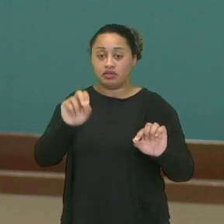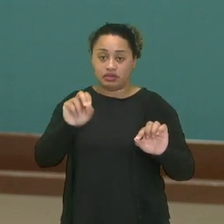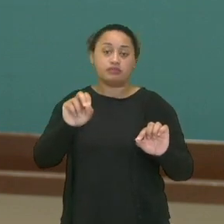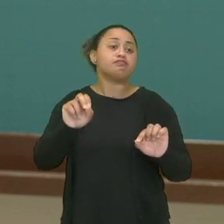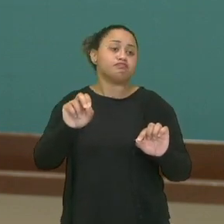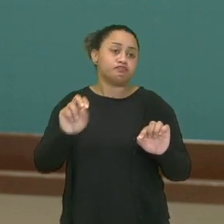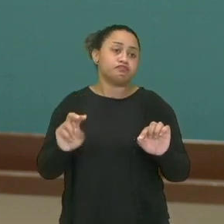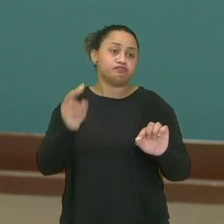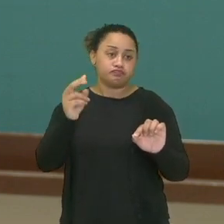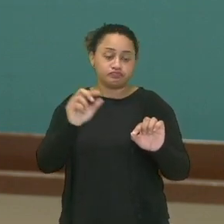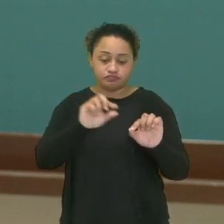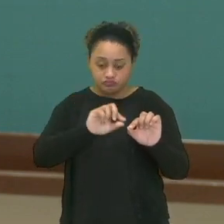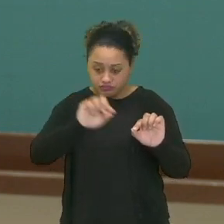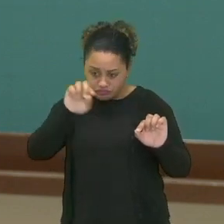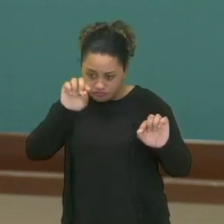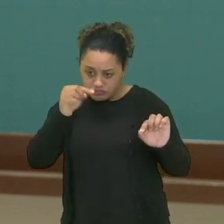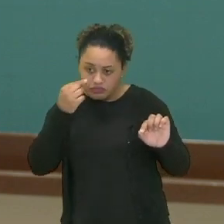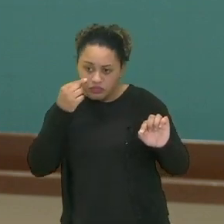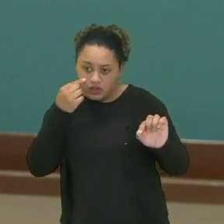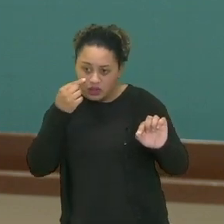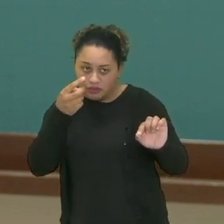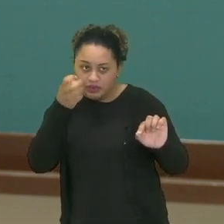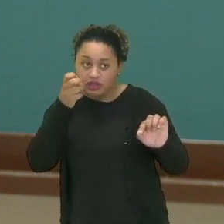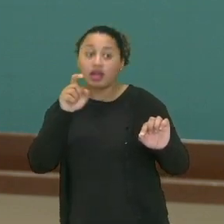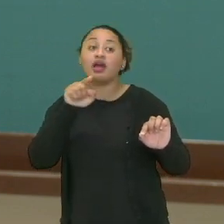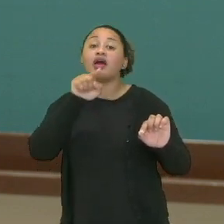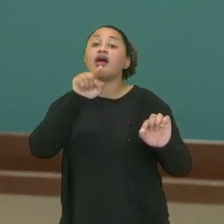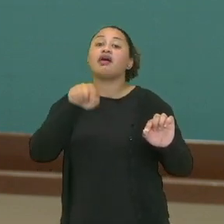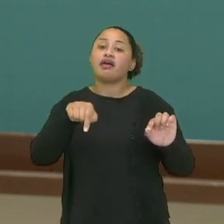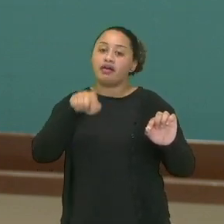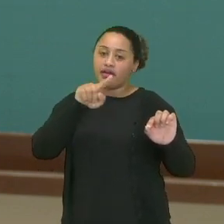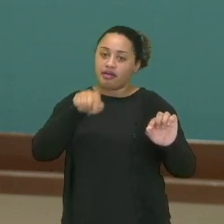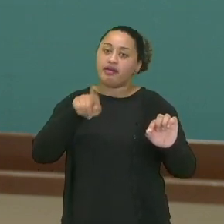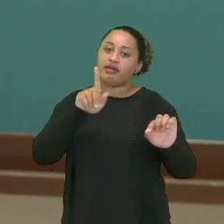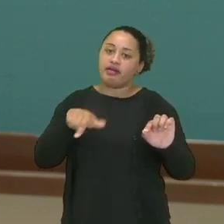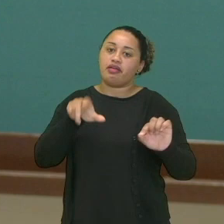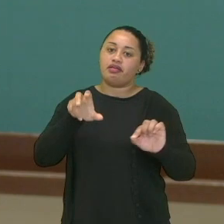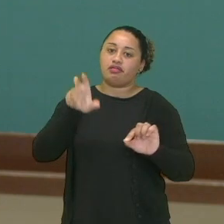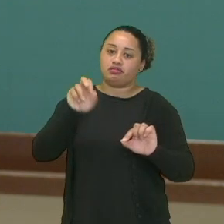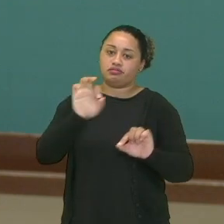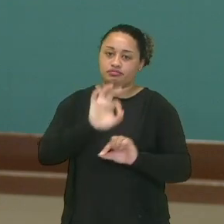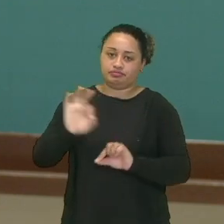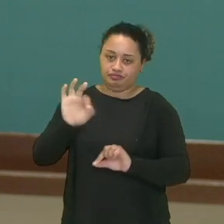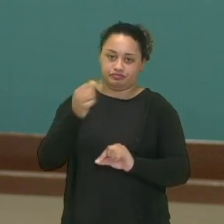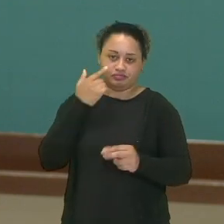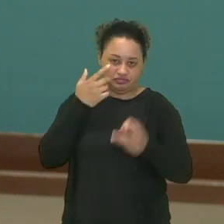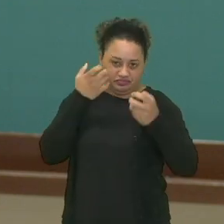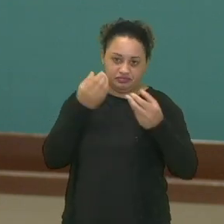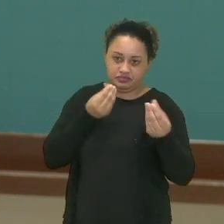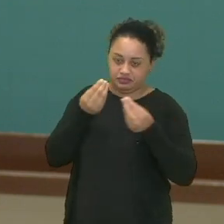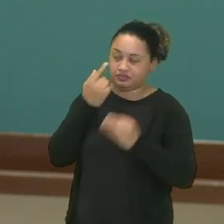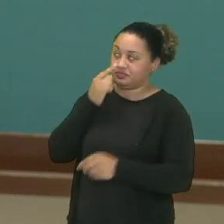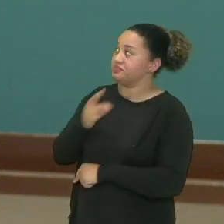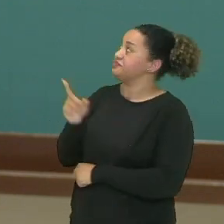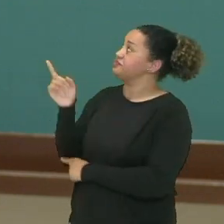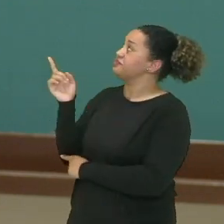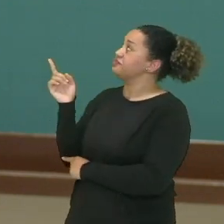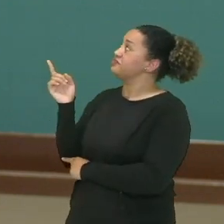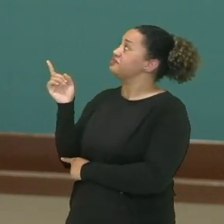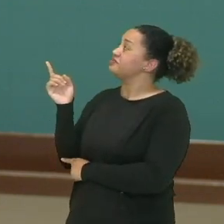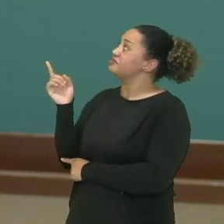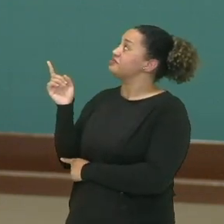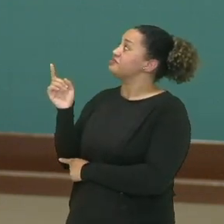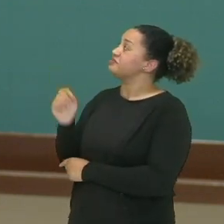Ele vai bater aqui e a gente vai ver, poxa, essa medida aqui é 50, tá? Então, nós estamos medindo essa